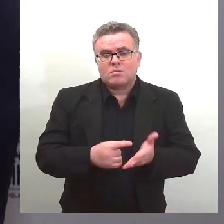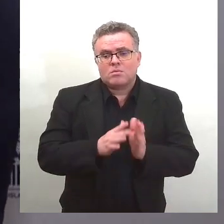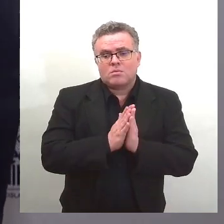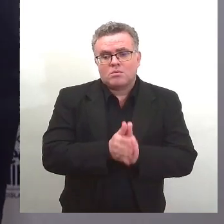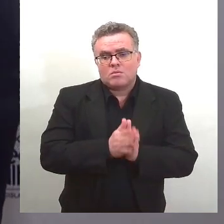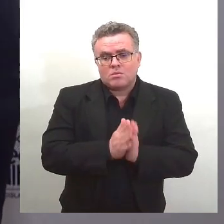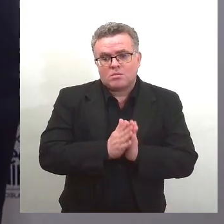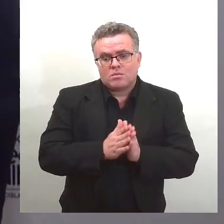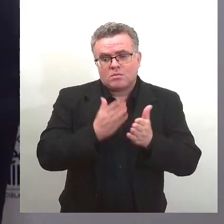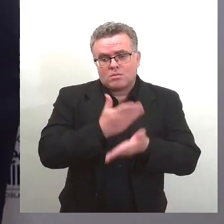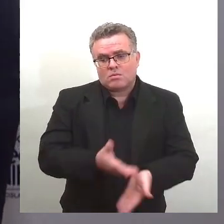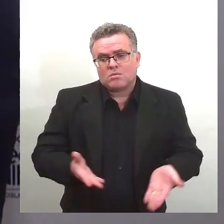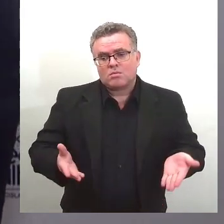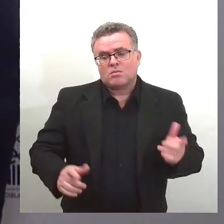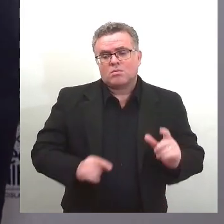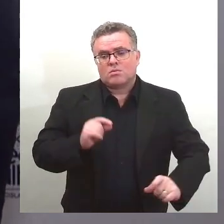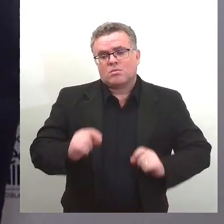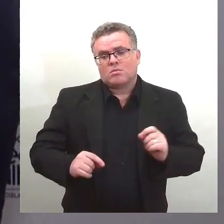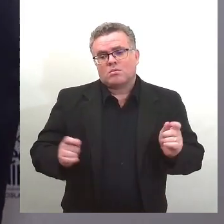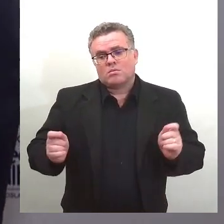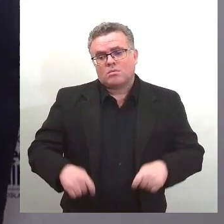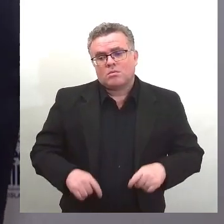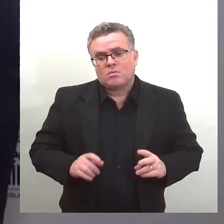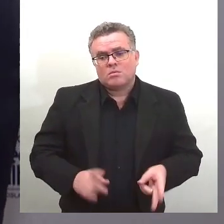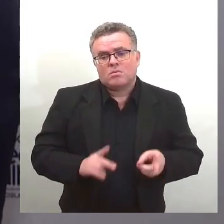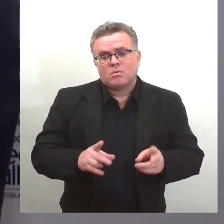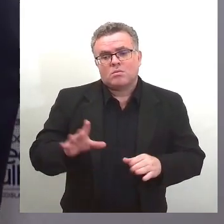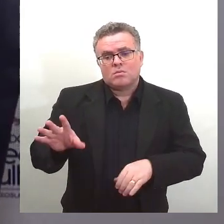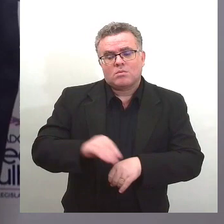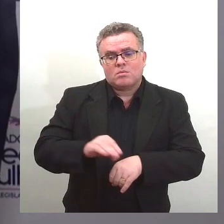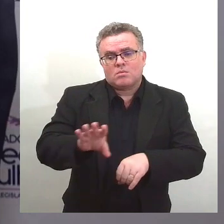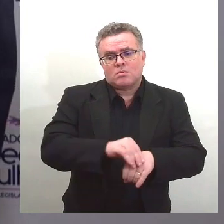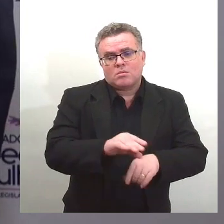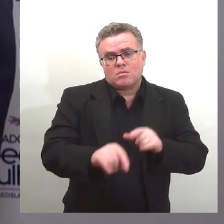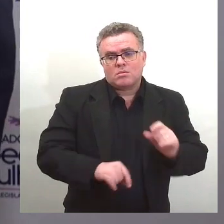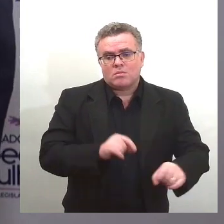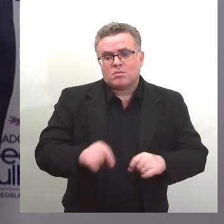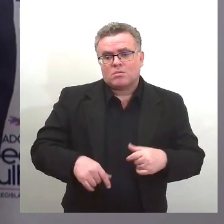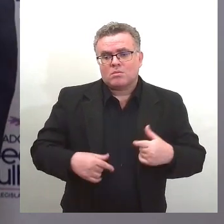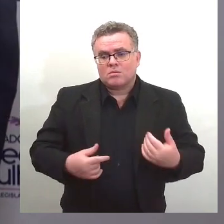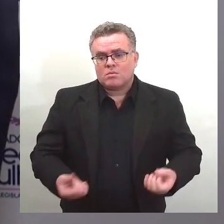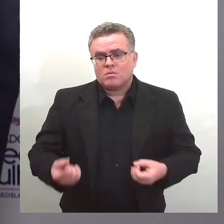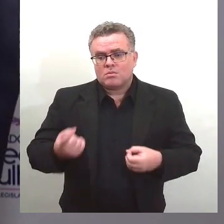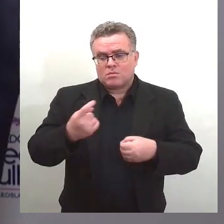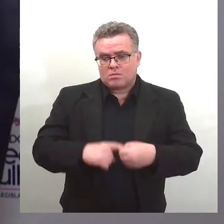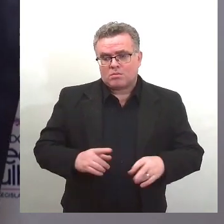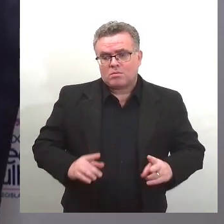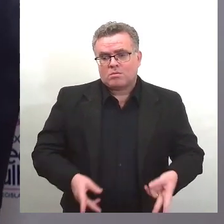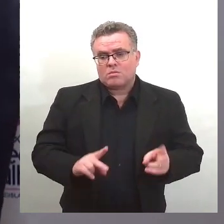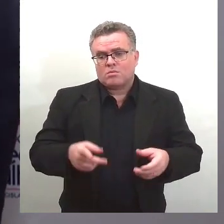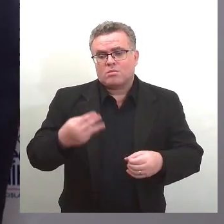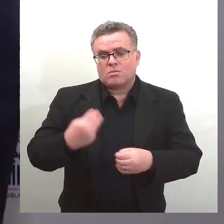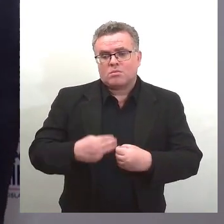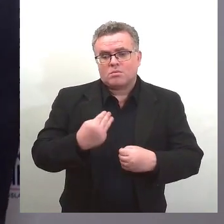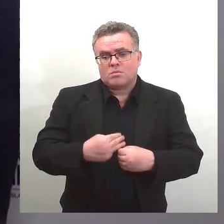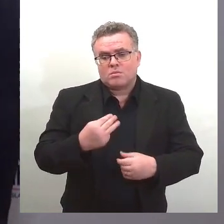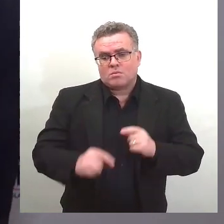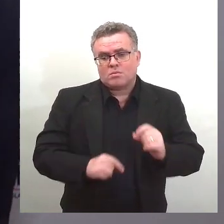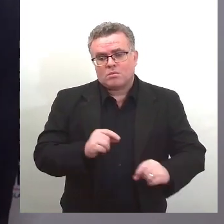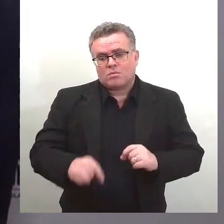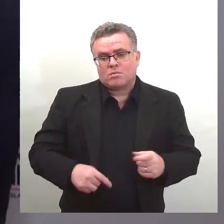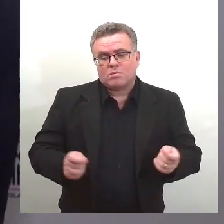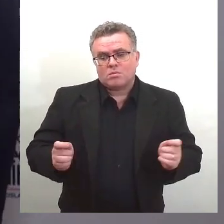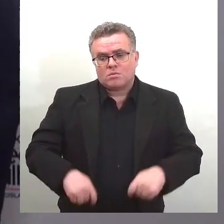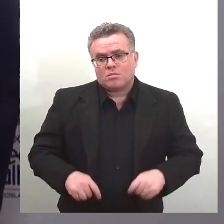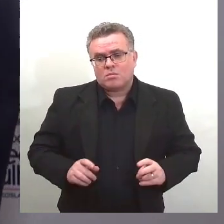Educação para que revisse esse posicionamento e retornasse com esse serviço do transporte escolar, até porque são apenas